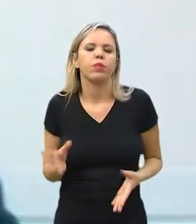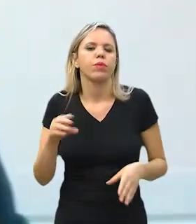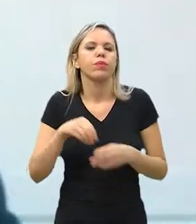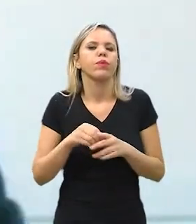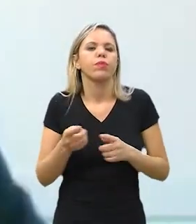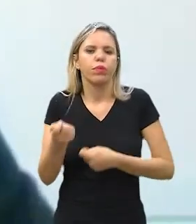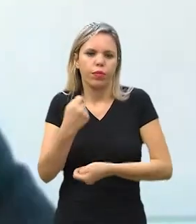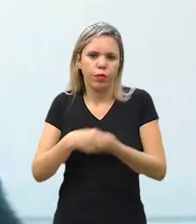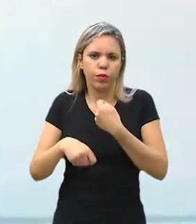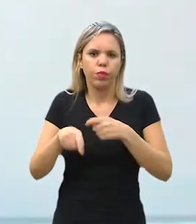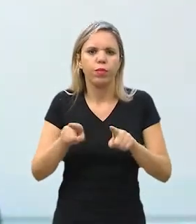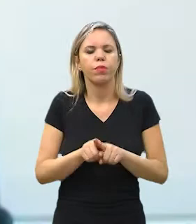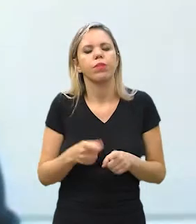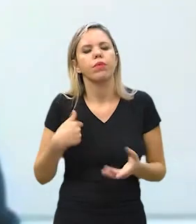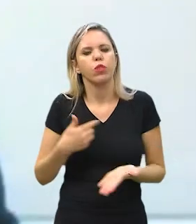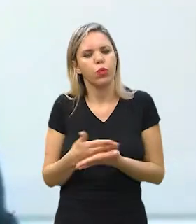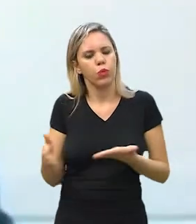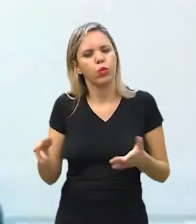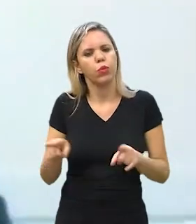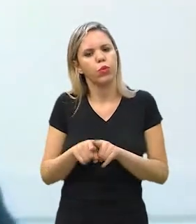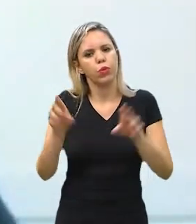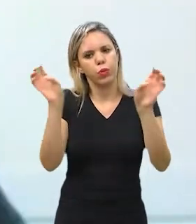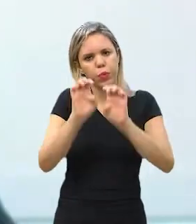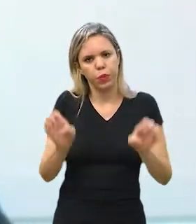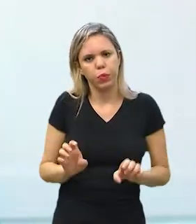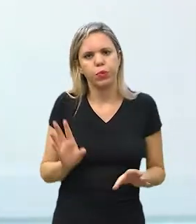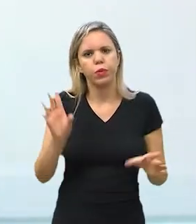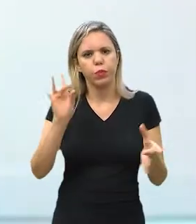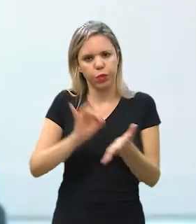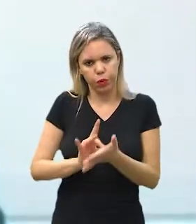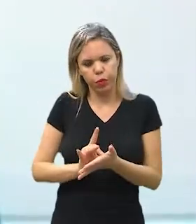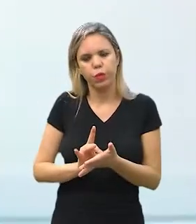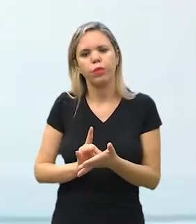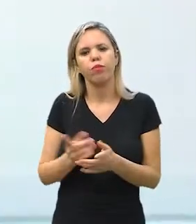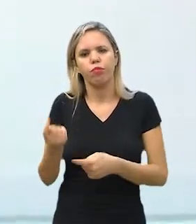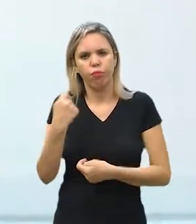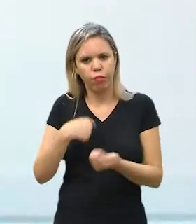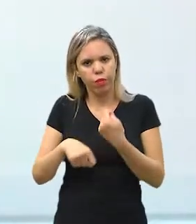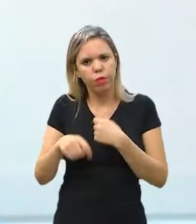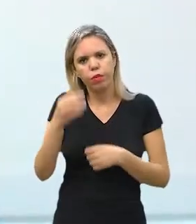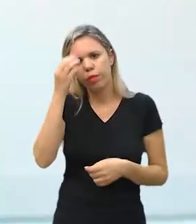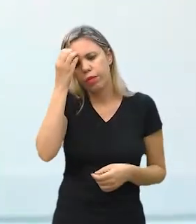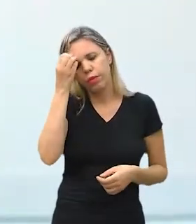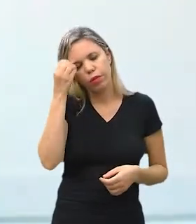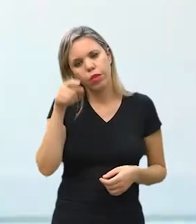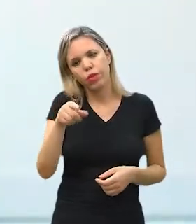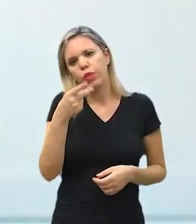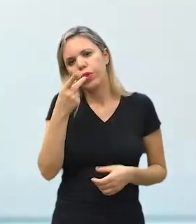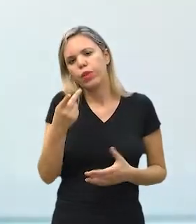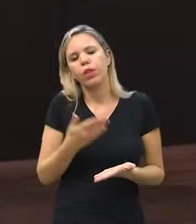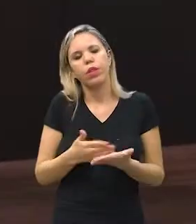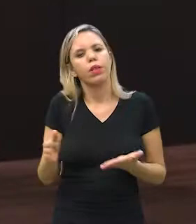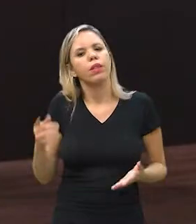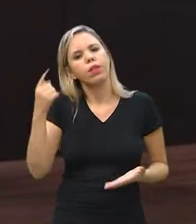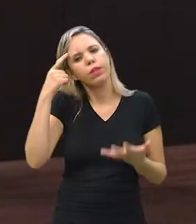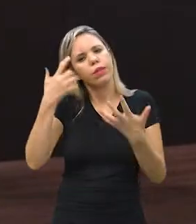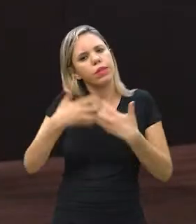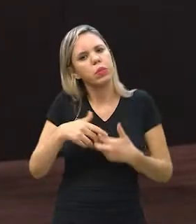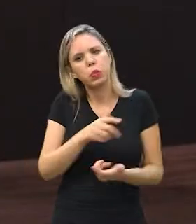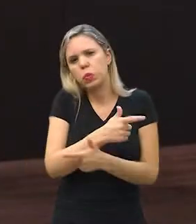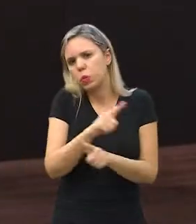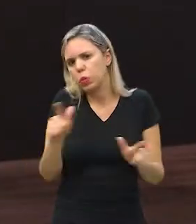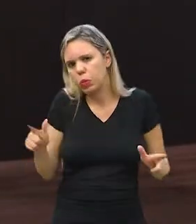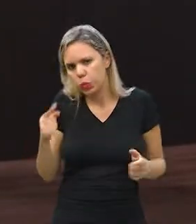dentro desse grupo, dentro desse network, que eu comecei a estruturar, de fato, o meu negócio, tá? Você falou